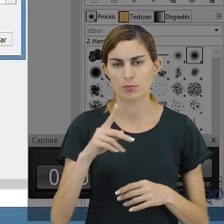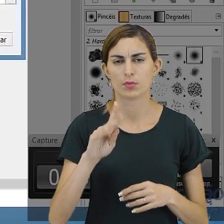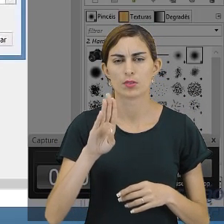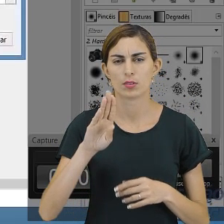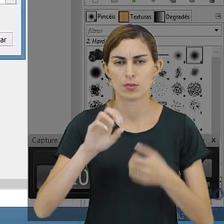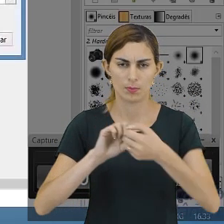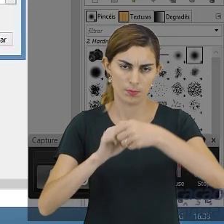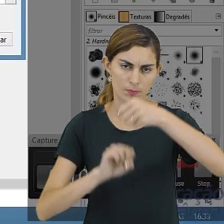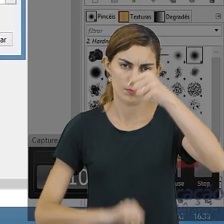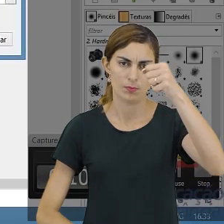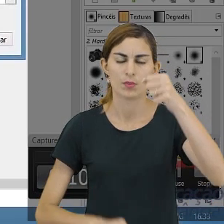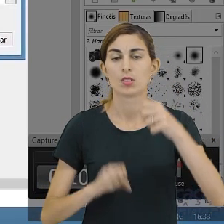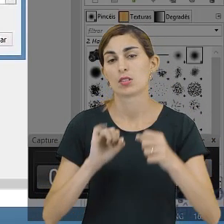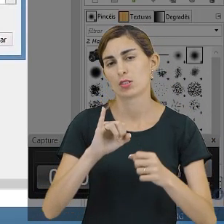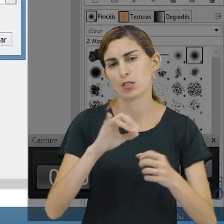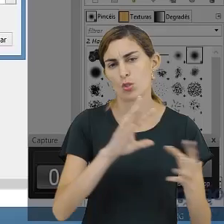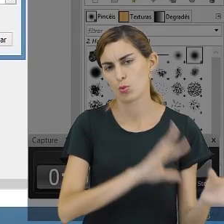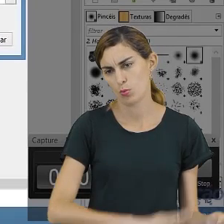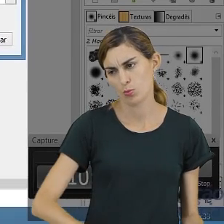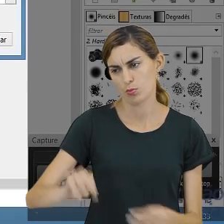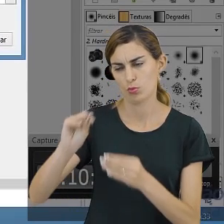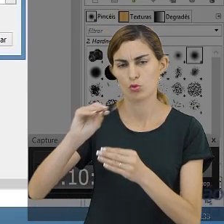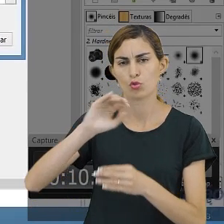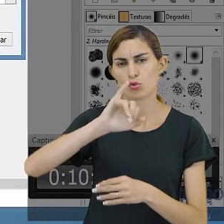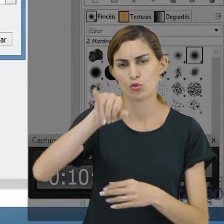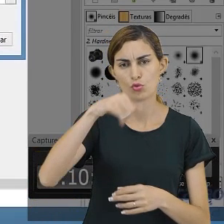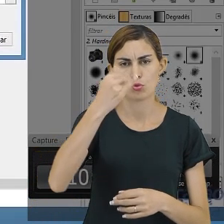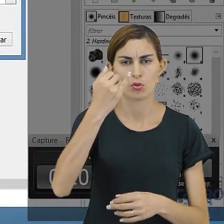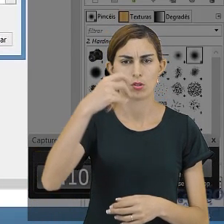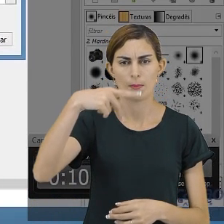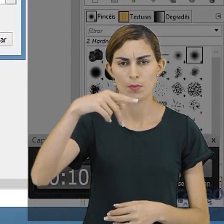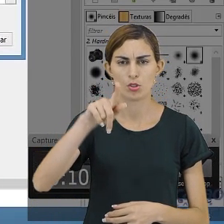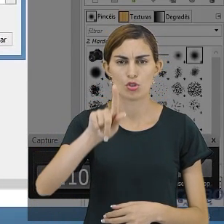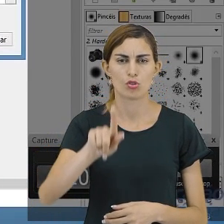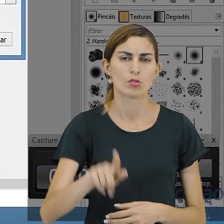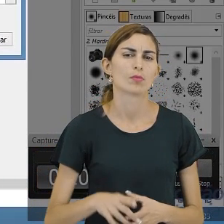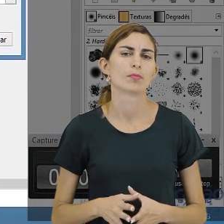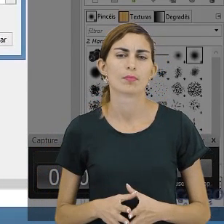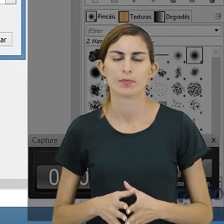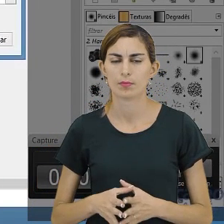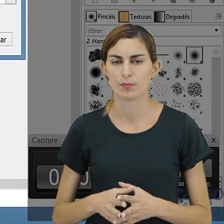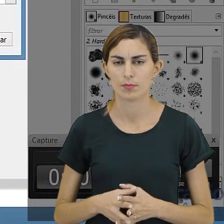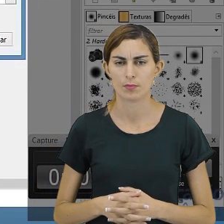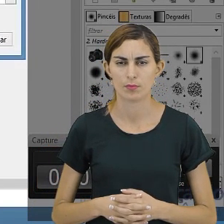desse banner aqui se eu exportasse ele em JPG.